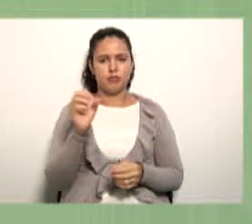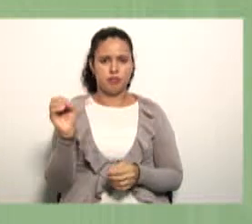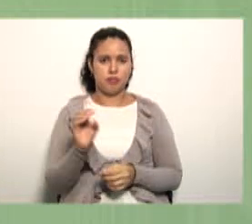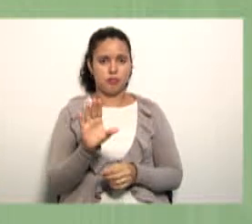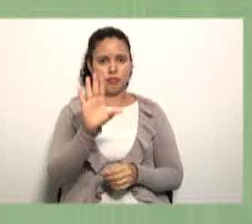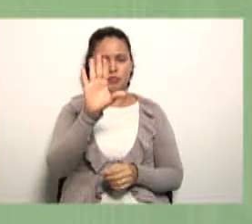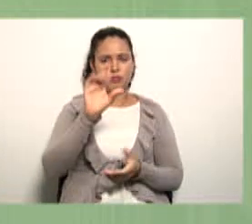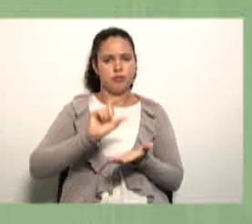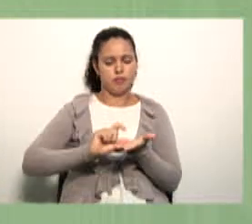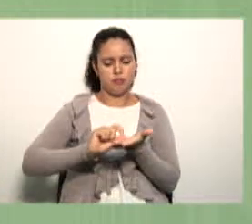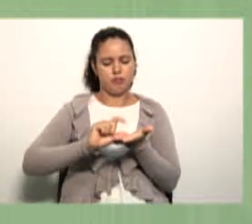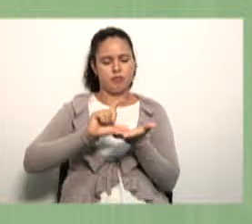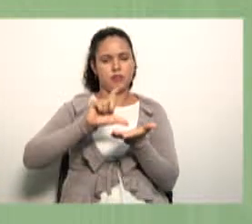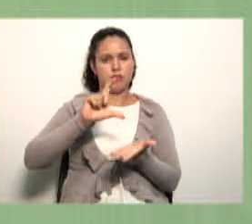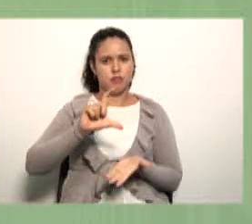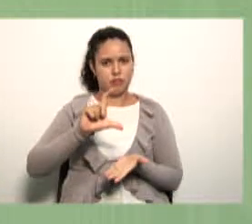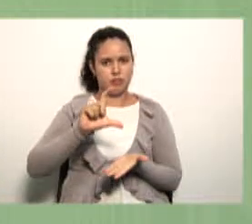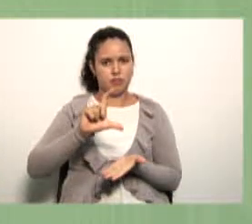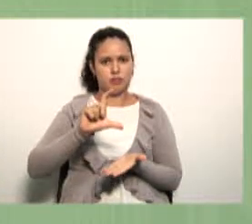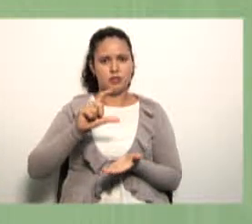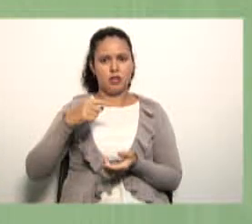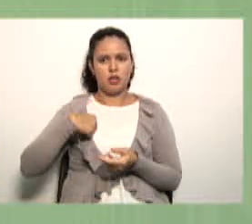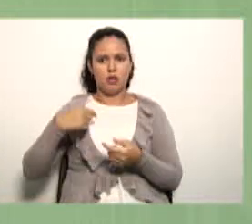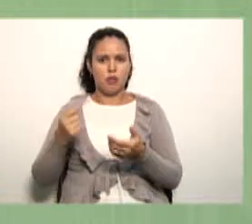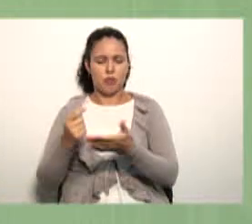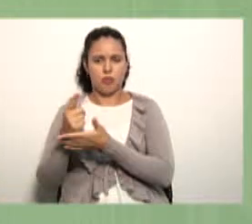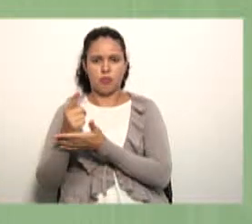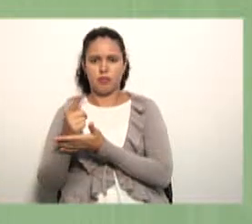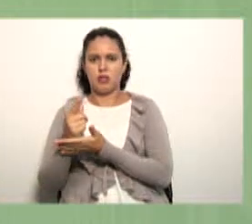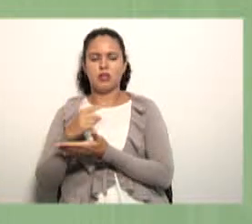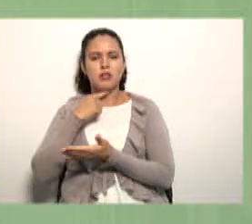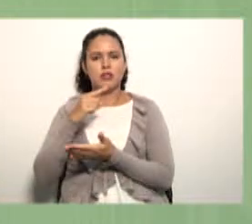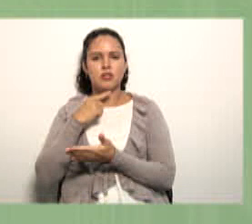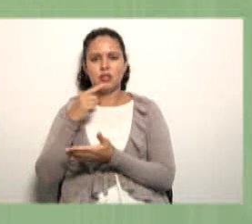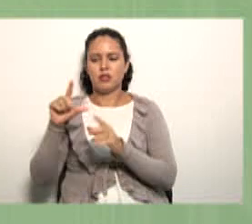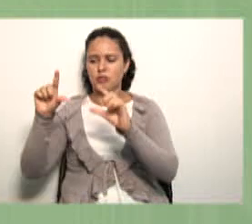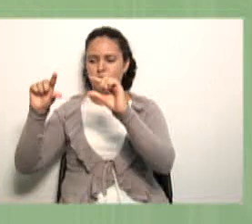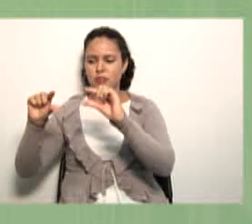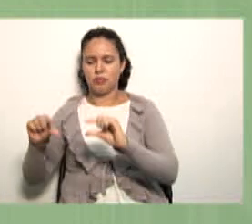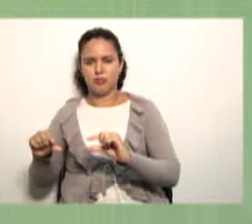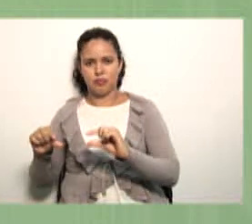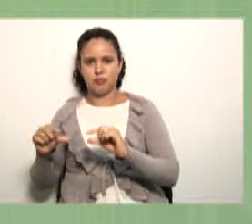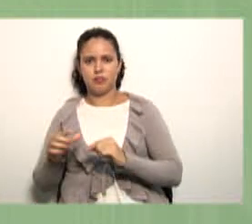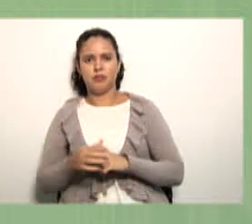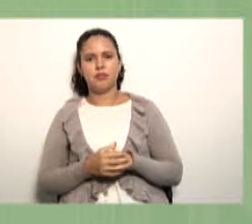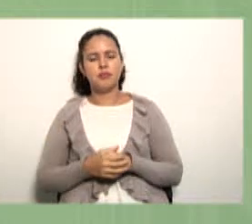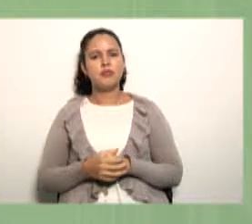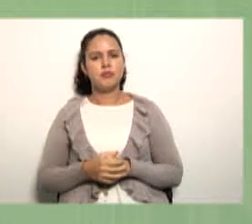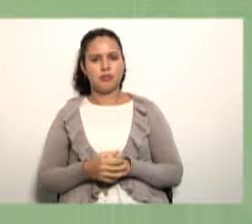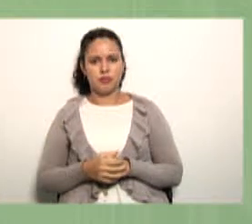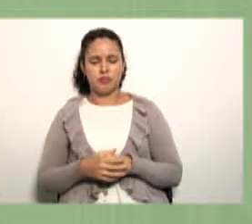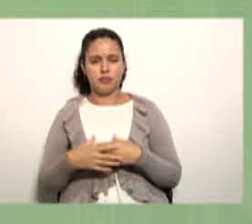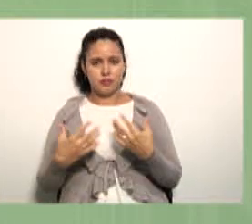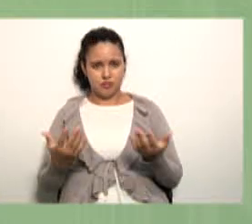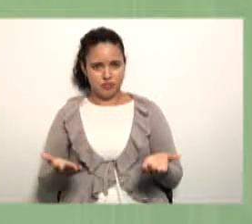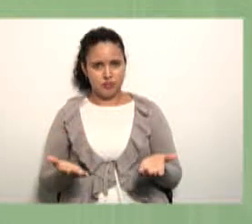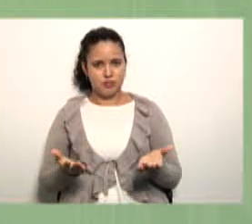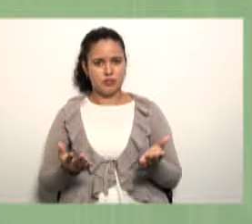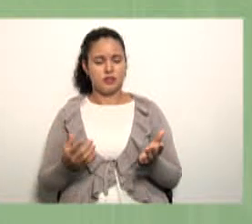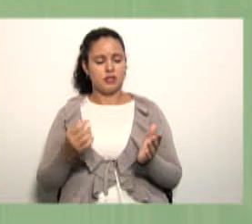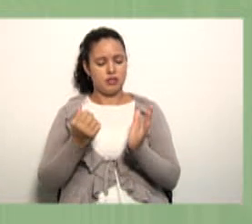a nossa capacidade de comprar diminui. A gente fica mais pobre. Por isso que a gente luta tanto contra a